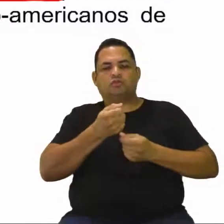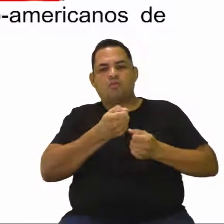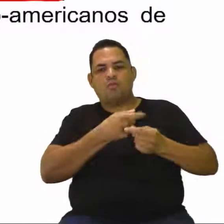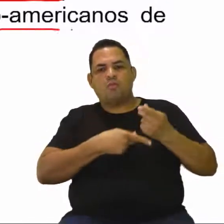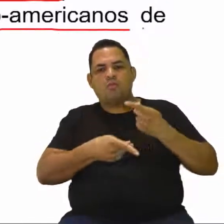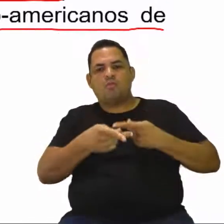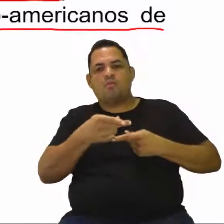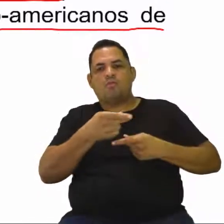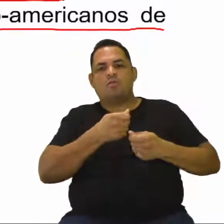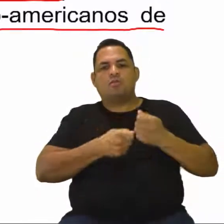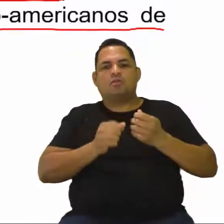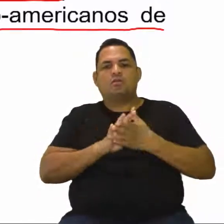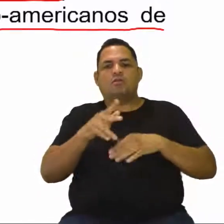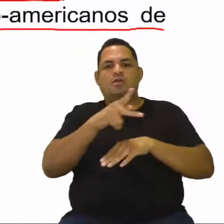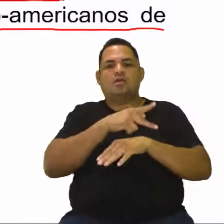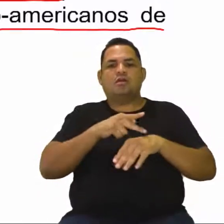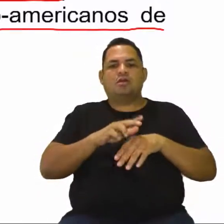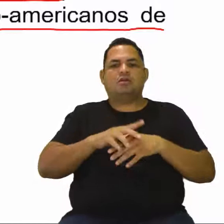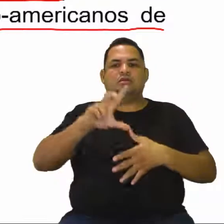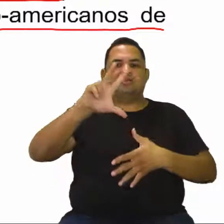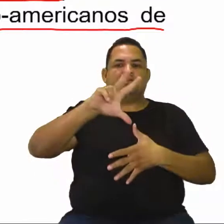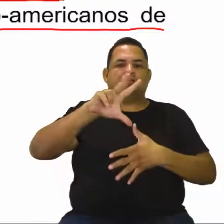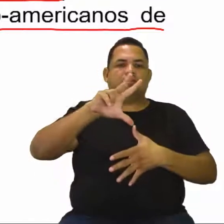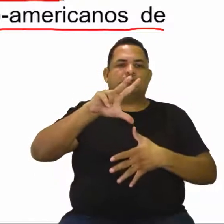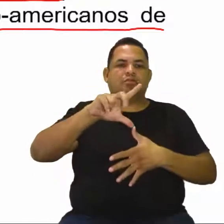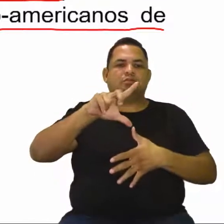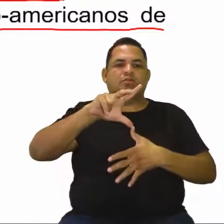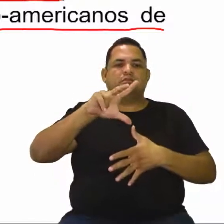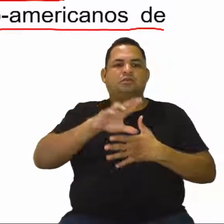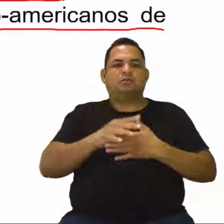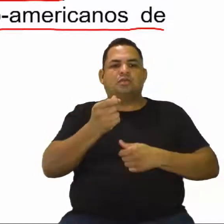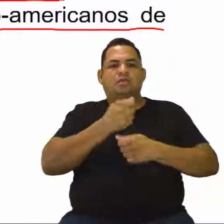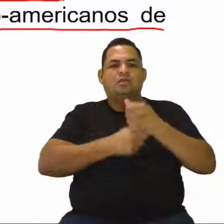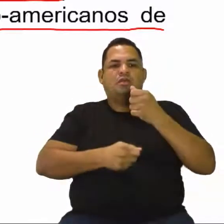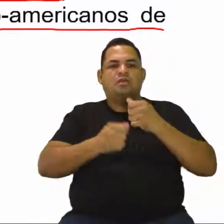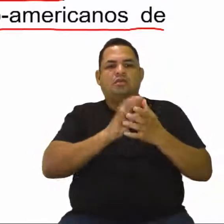caso dos países latino-americanos de economia